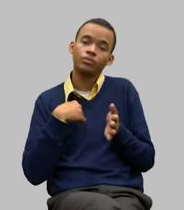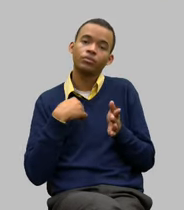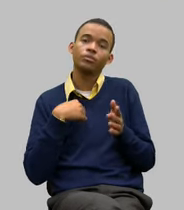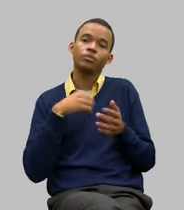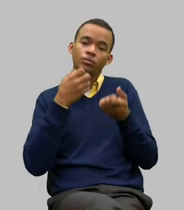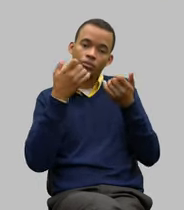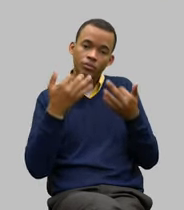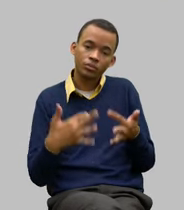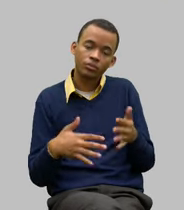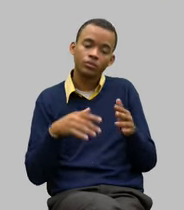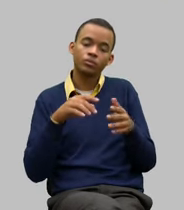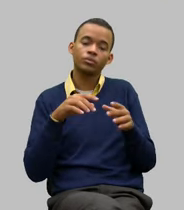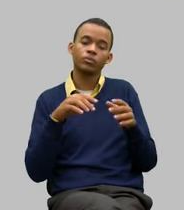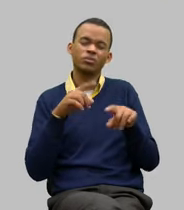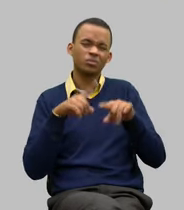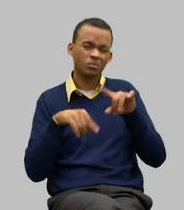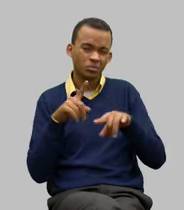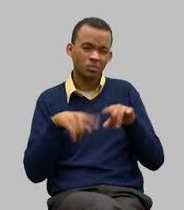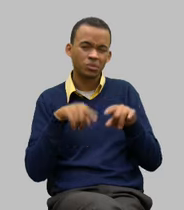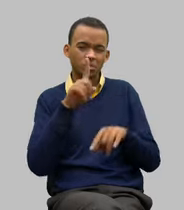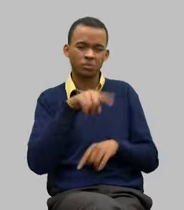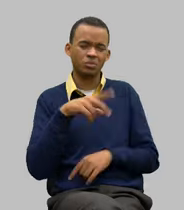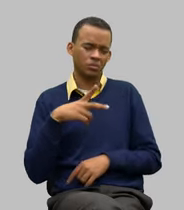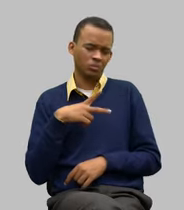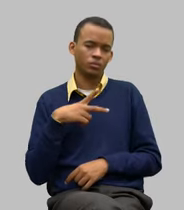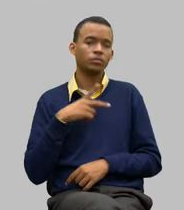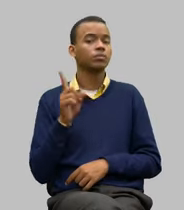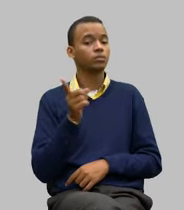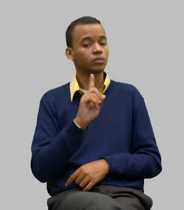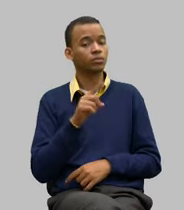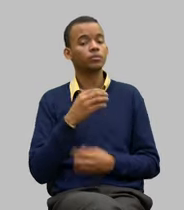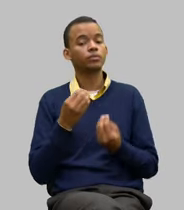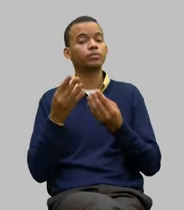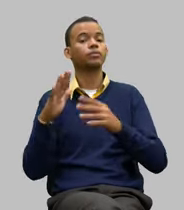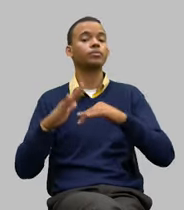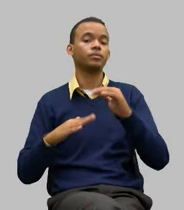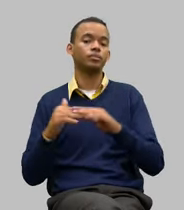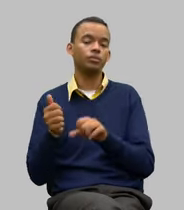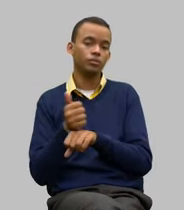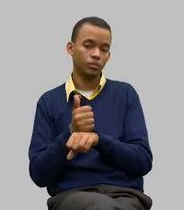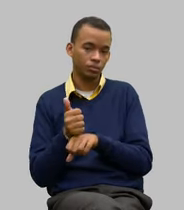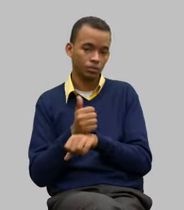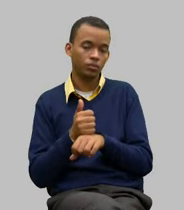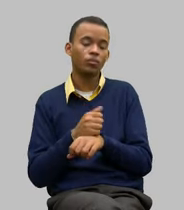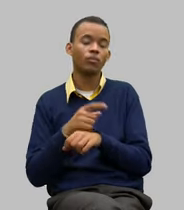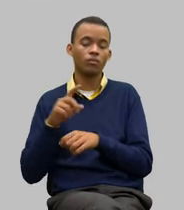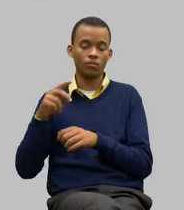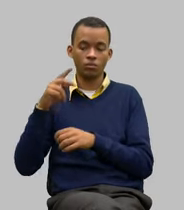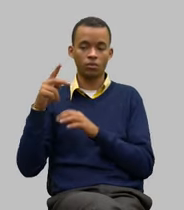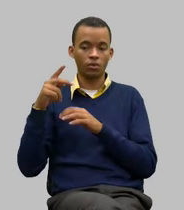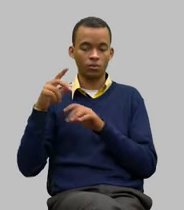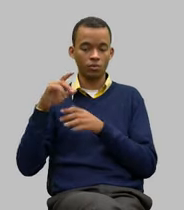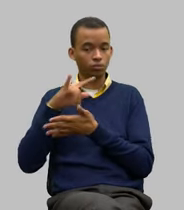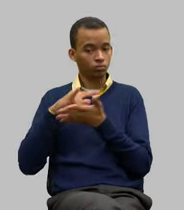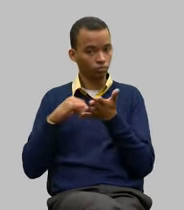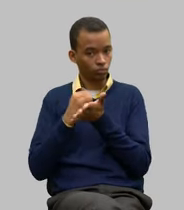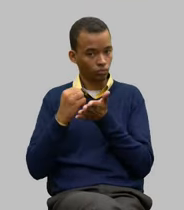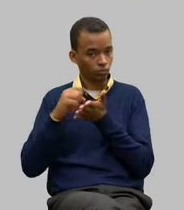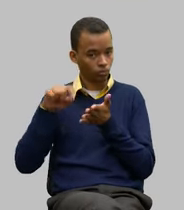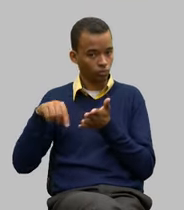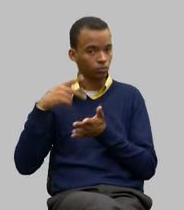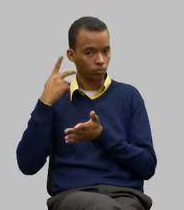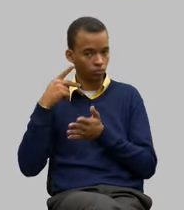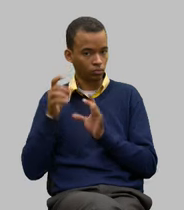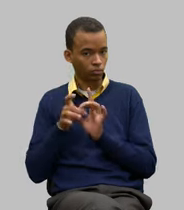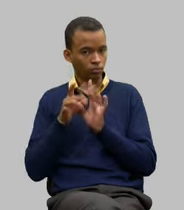privado sim Concord Vamos mandar o equipamento é para os servidores a emenda parlamentar para que os servidores possam utilizar